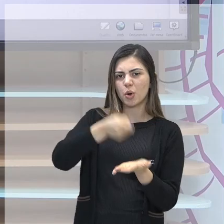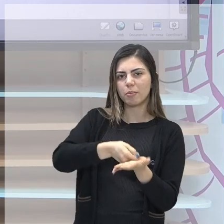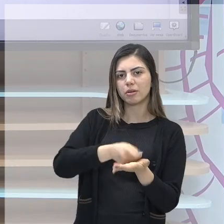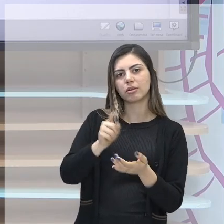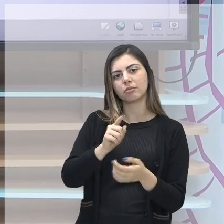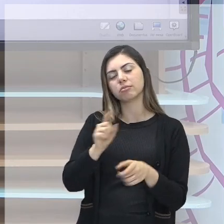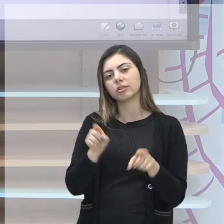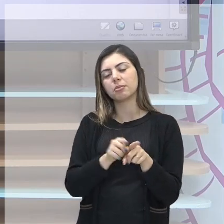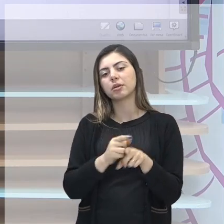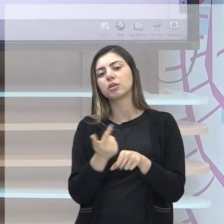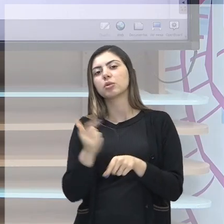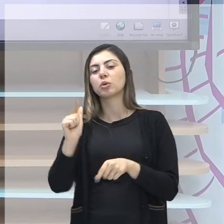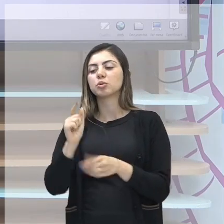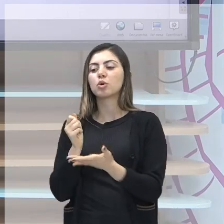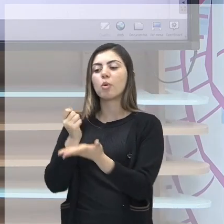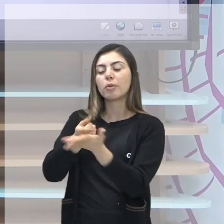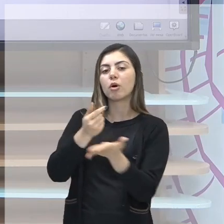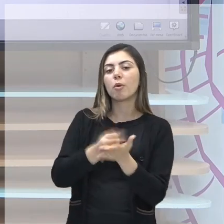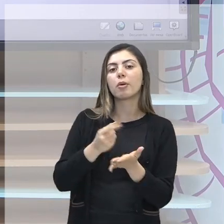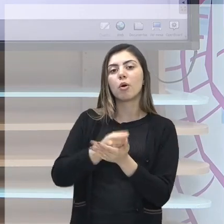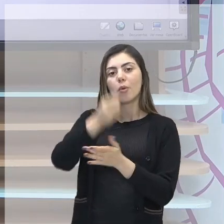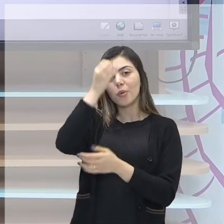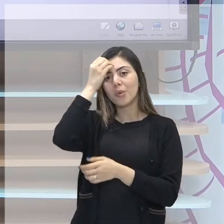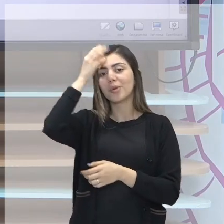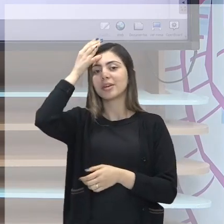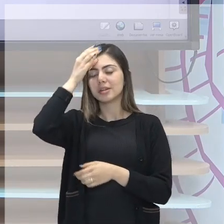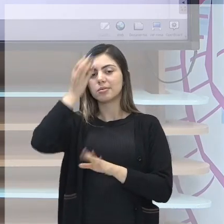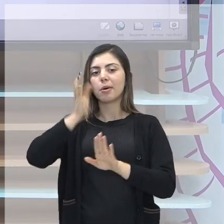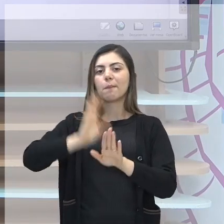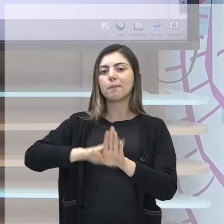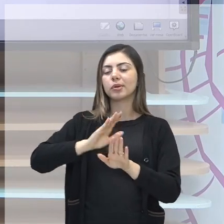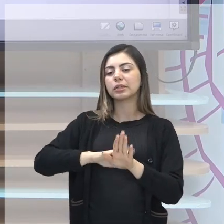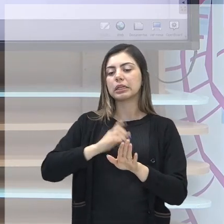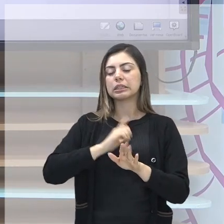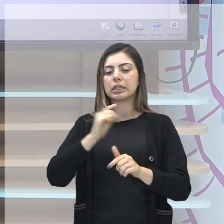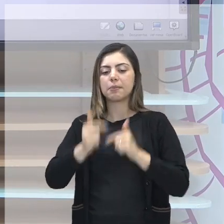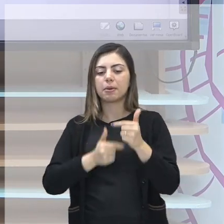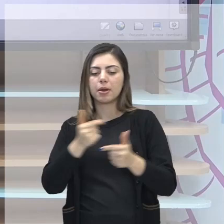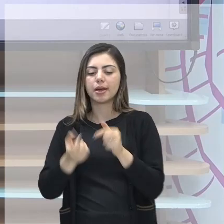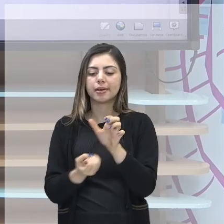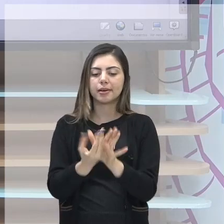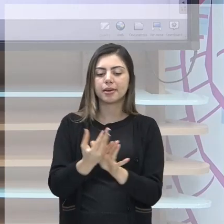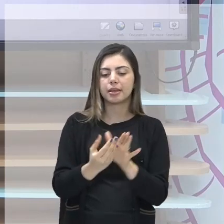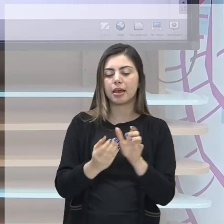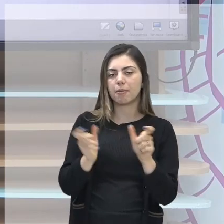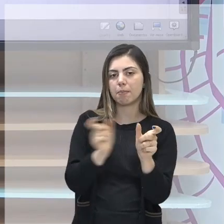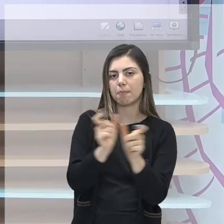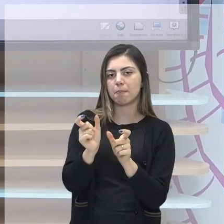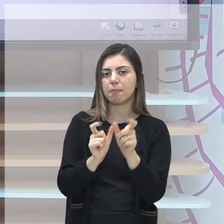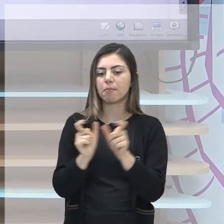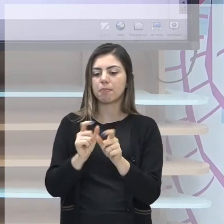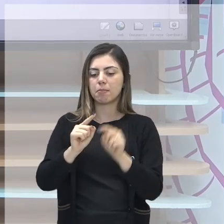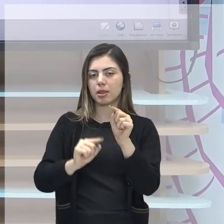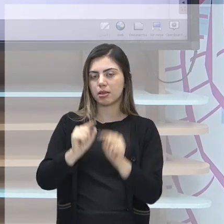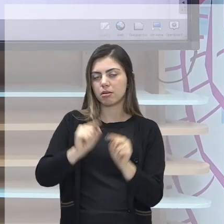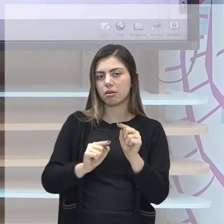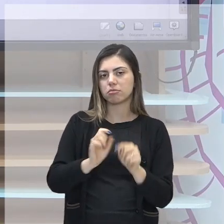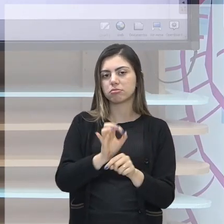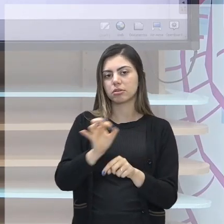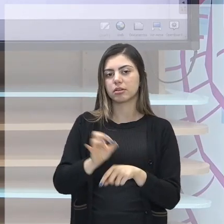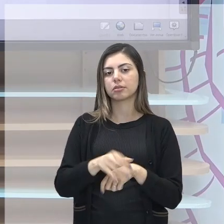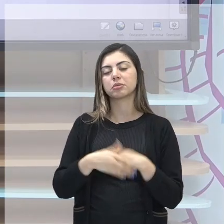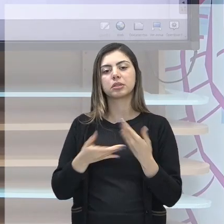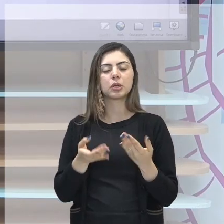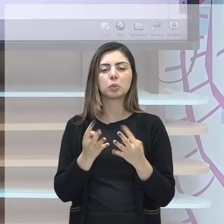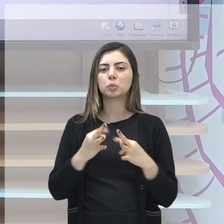compramos ali o conhecimento que está por detrás da produção desta mercadoria, deste produto, por exemplo, certo? Então,